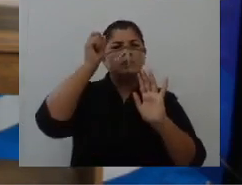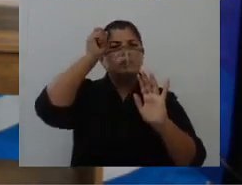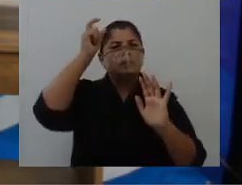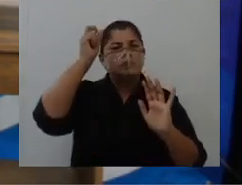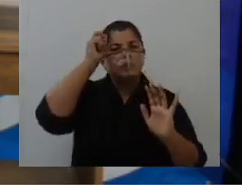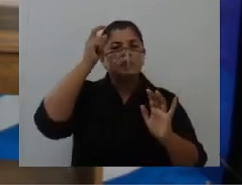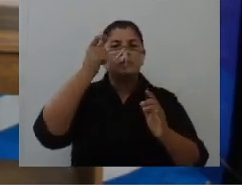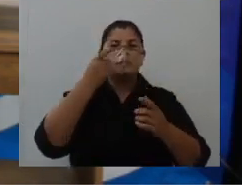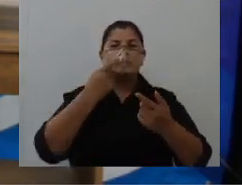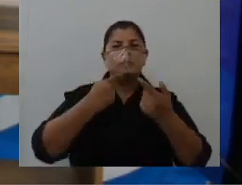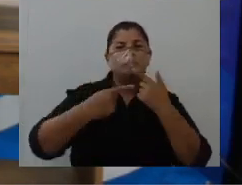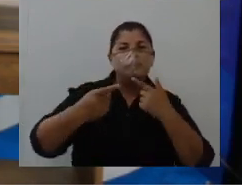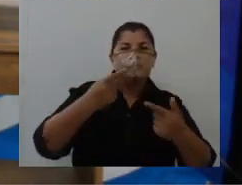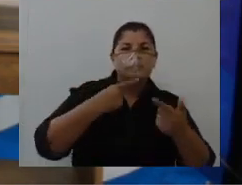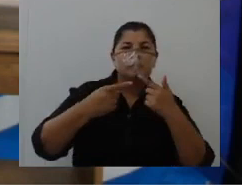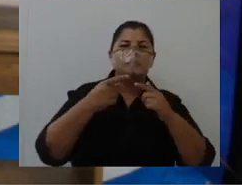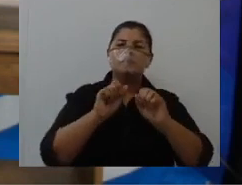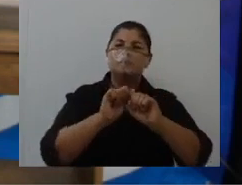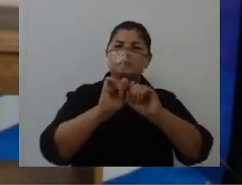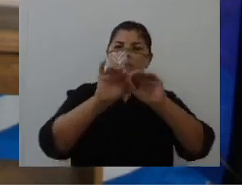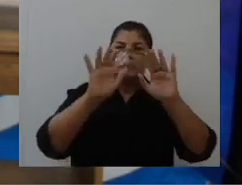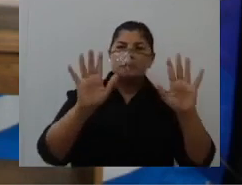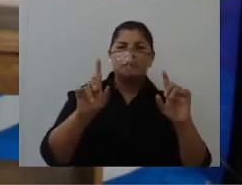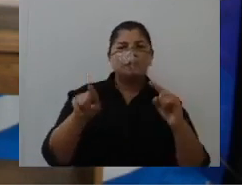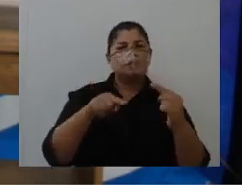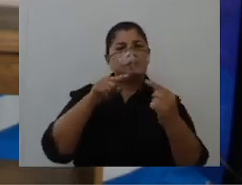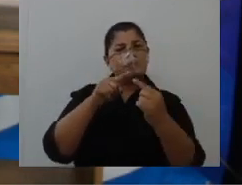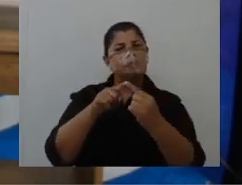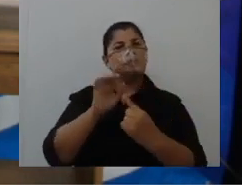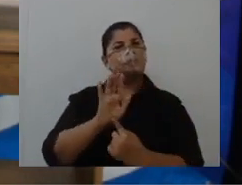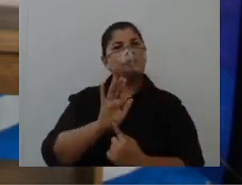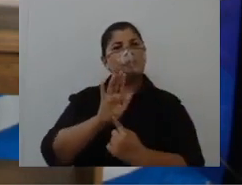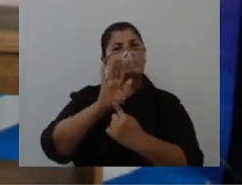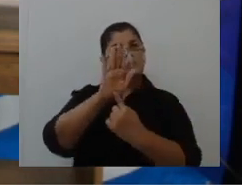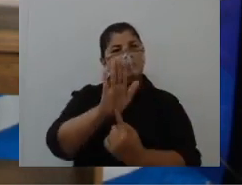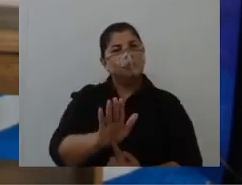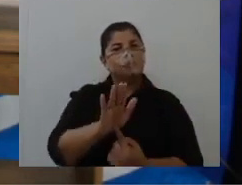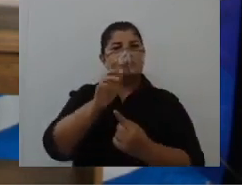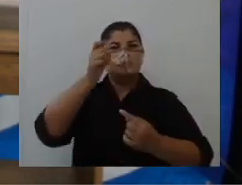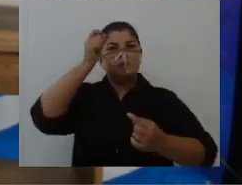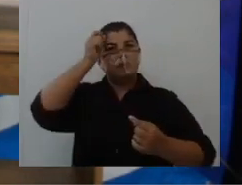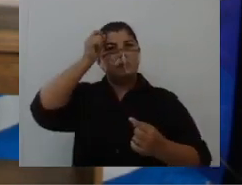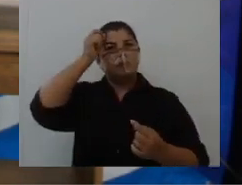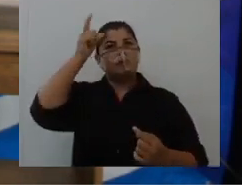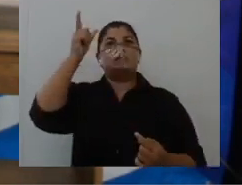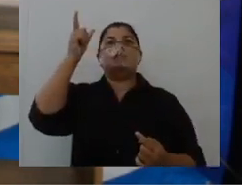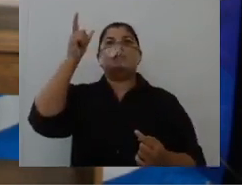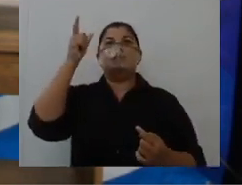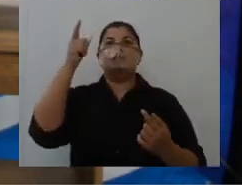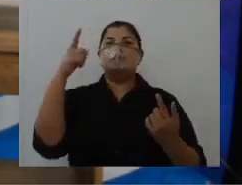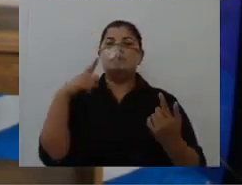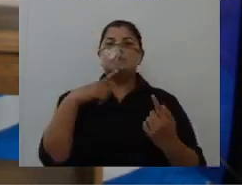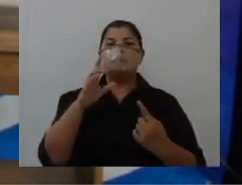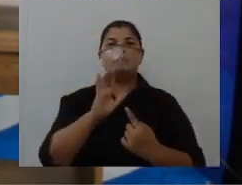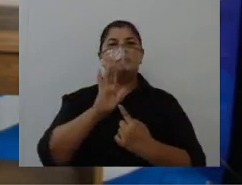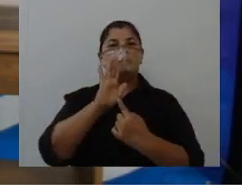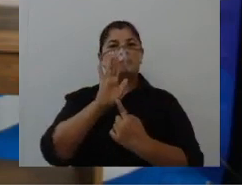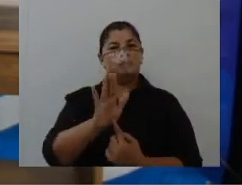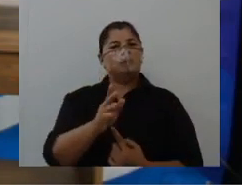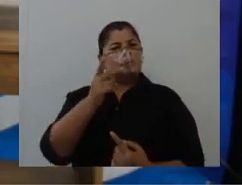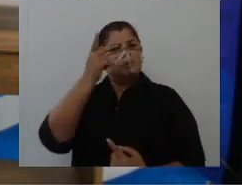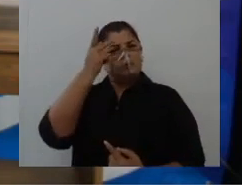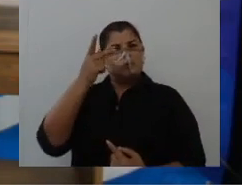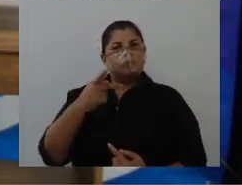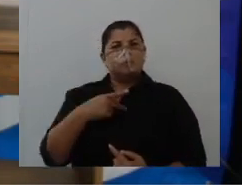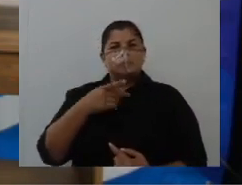maneira clara, objetiva, concisa, sem arrudez, apresenta uma ideia, apresenta a tese. Já